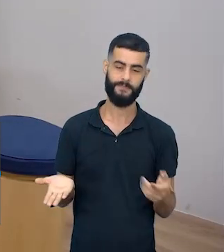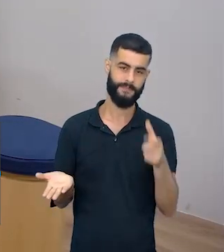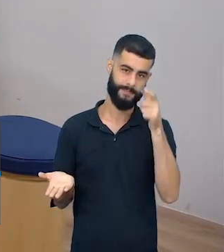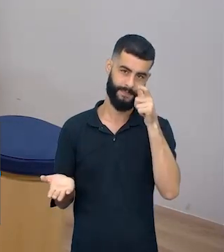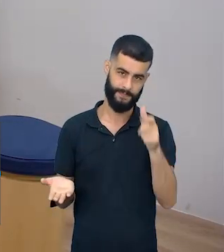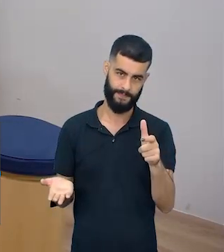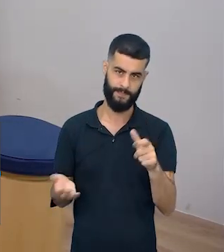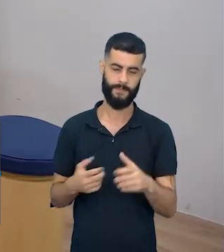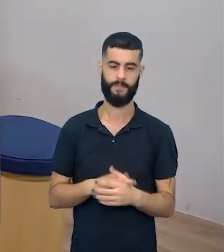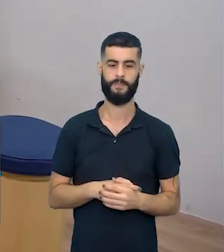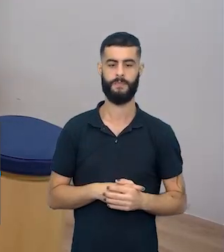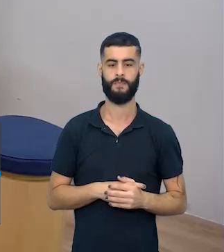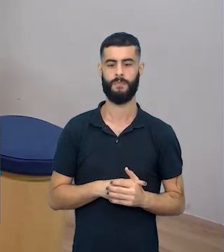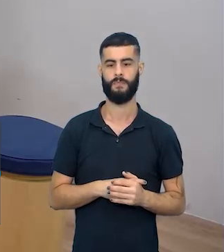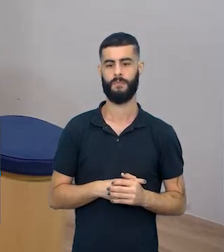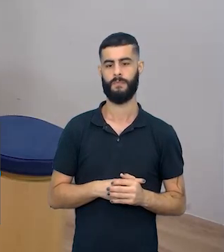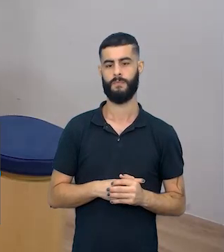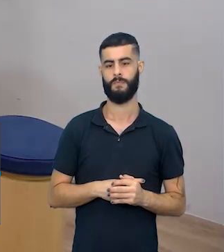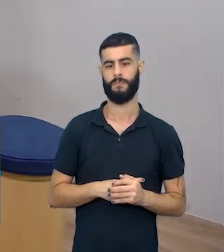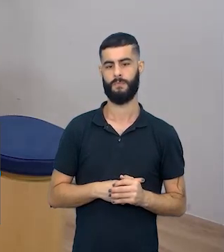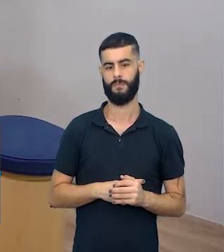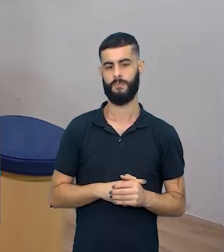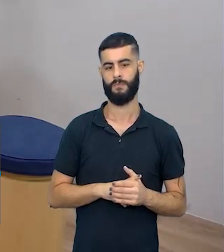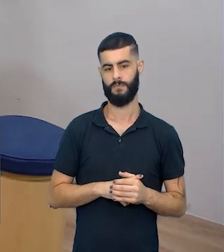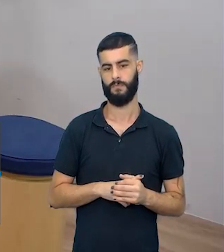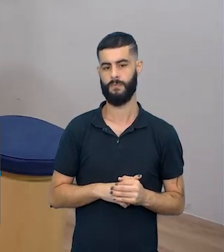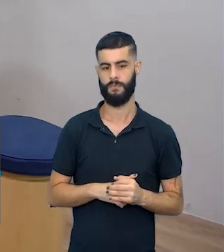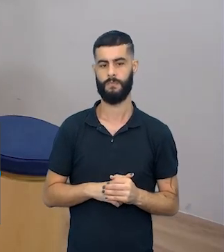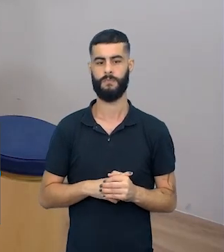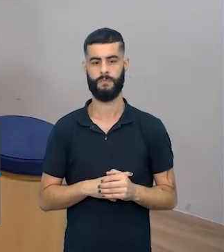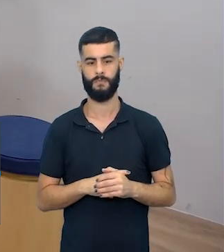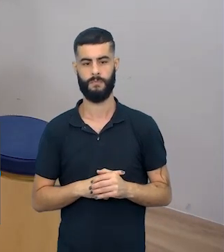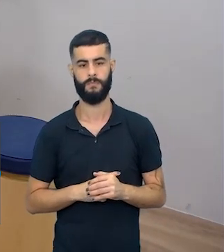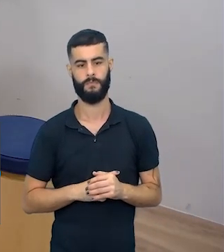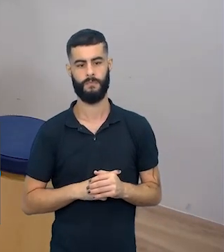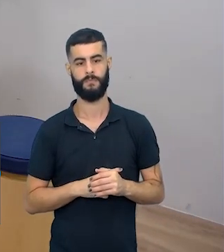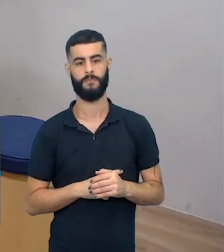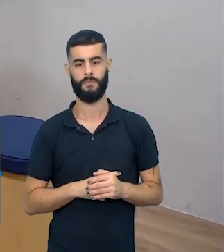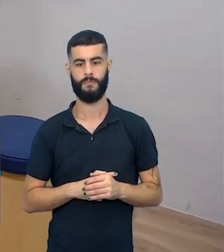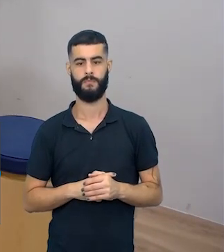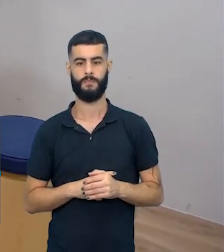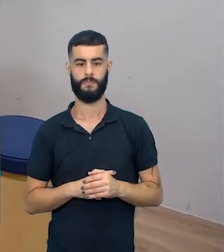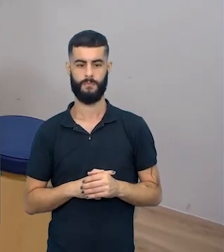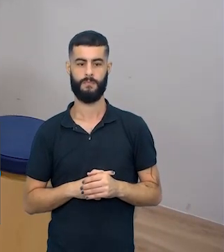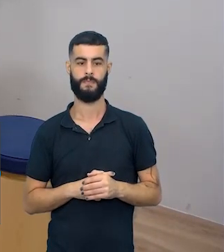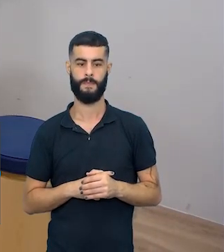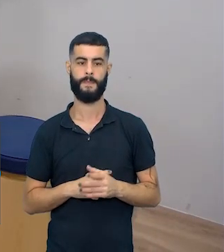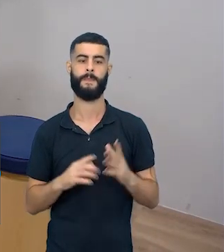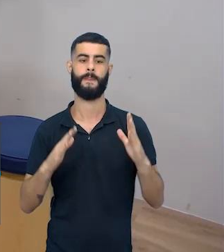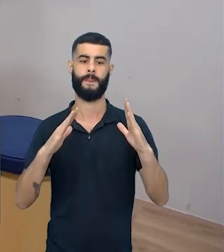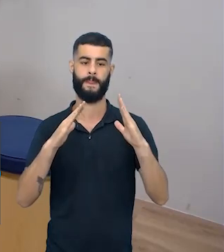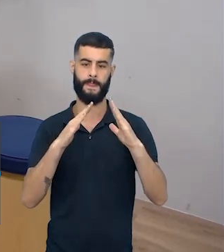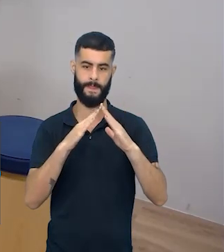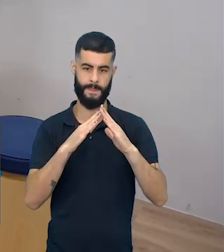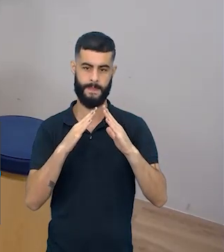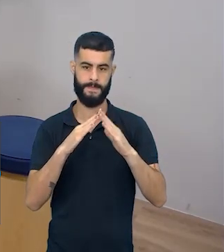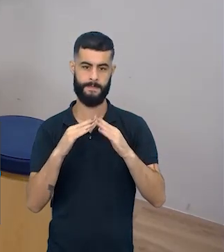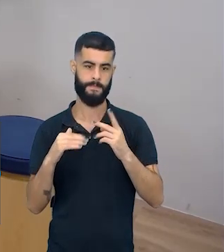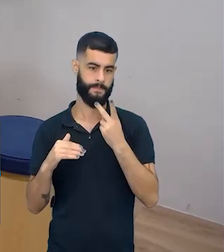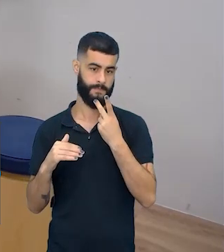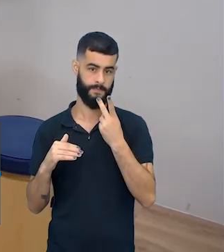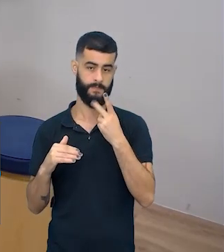interessante. Vocês querem acrescentar alguma coisa? É só para falar que a Carta da Terra fala que a educação ambiental é para